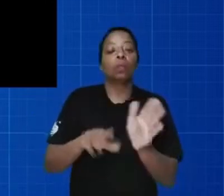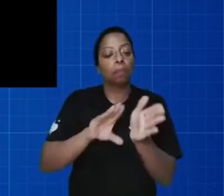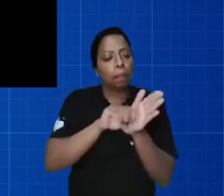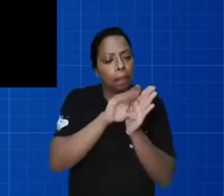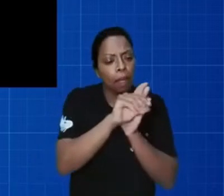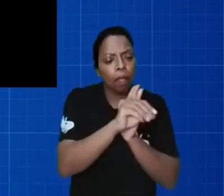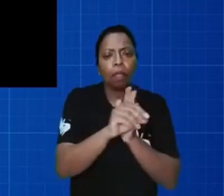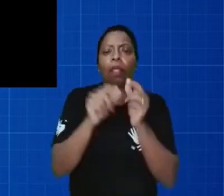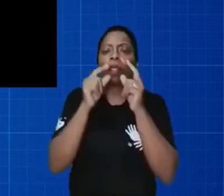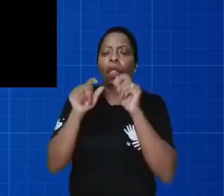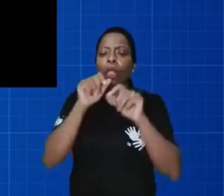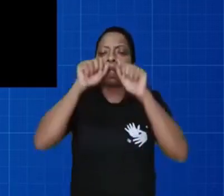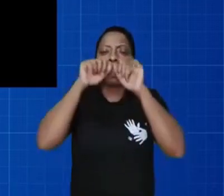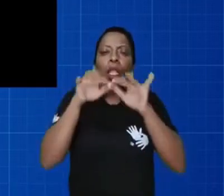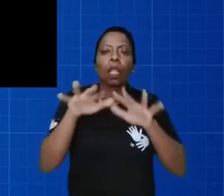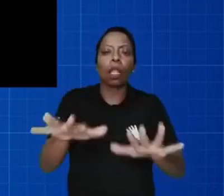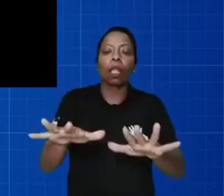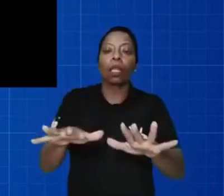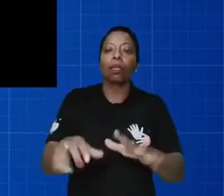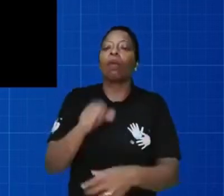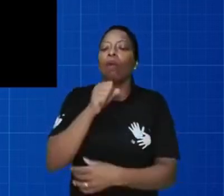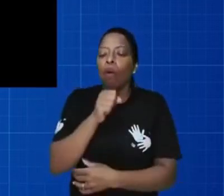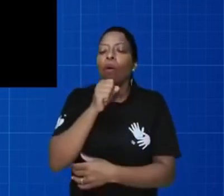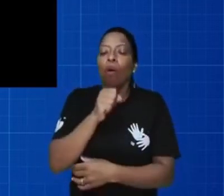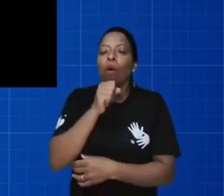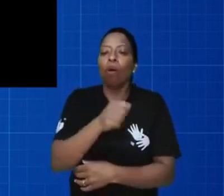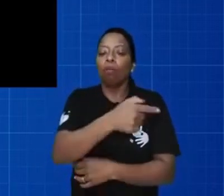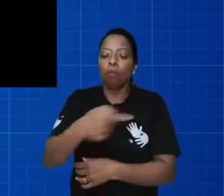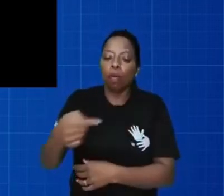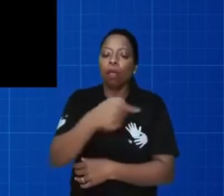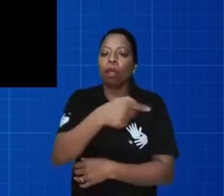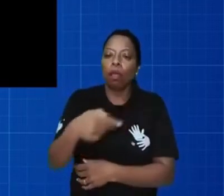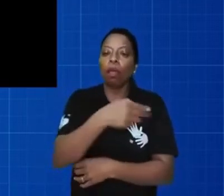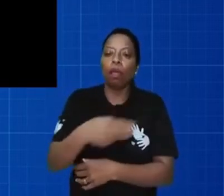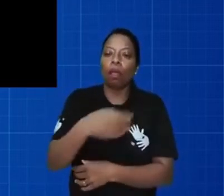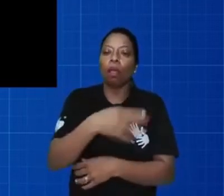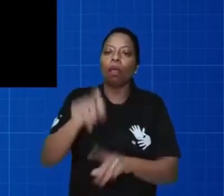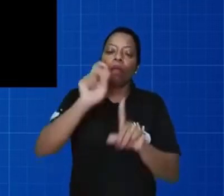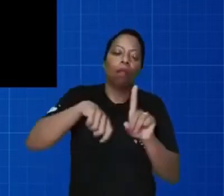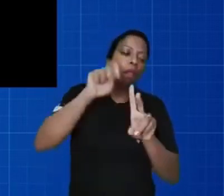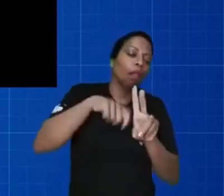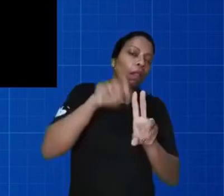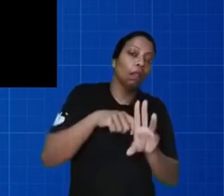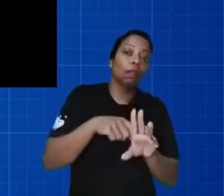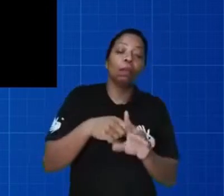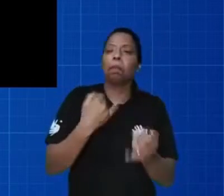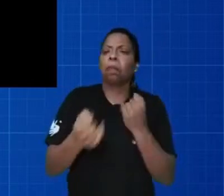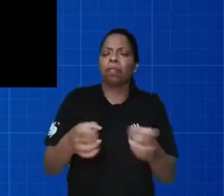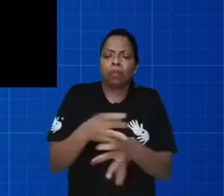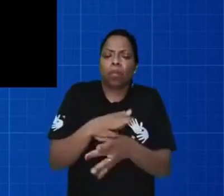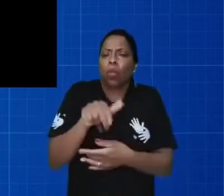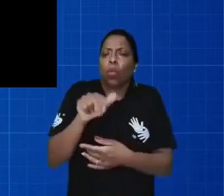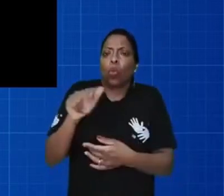meses. É aquela tosse que não termina, né? Uma tosse comprida, como diz. Pode levar a dificuldades respiratórias,